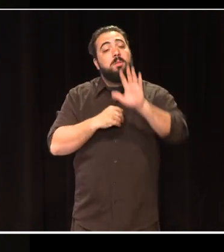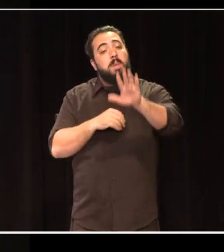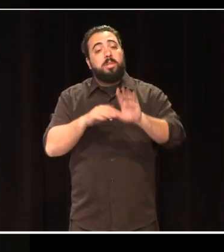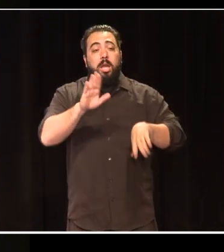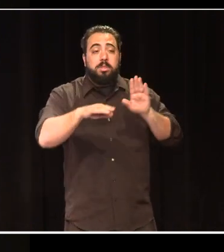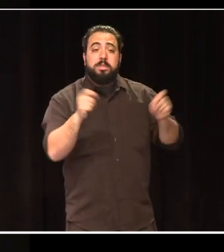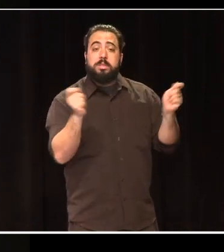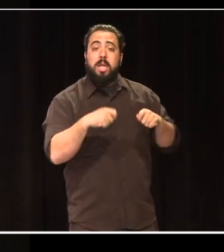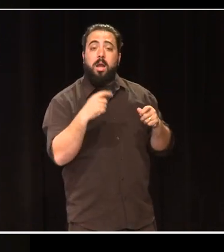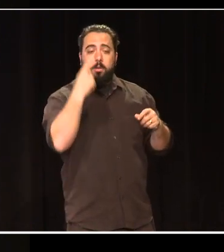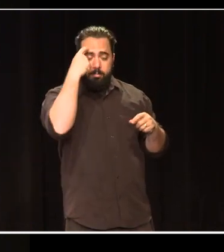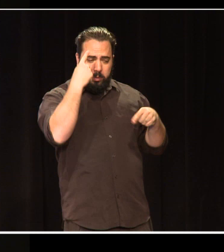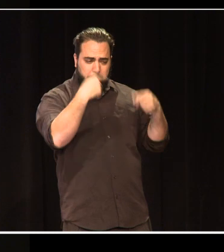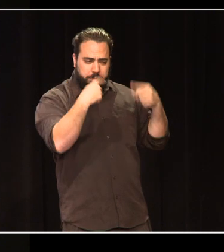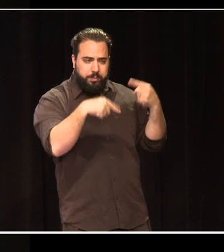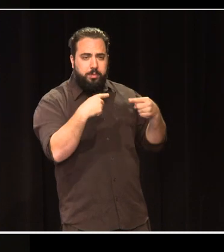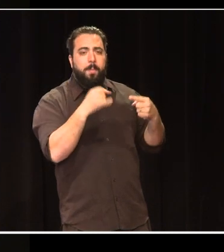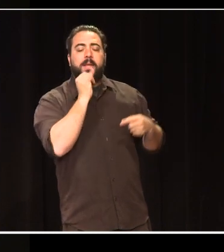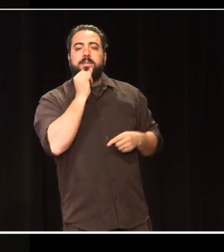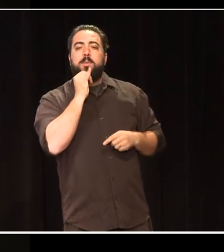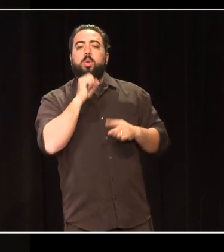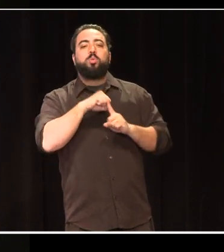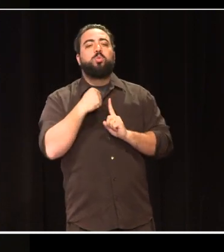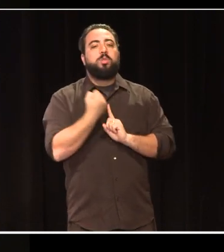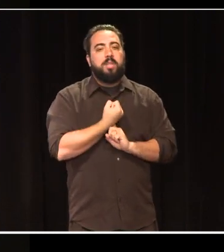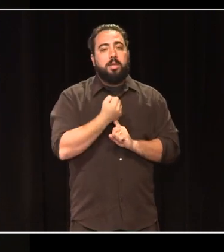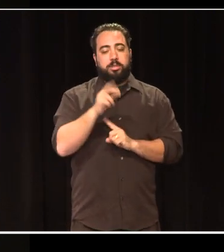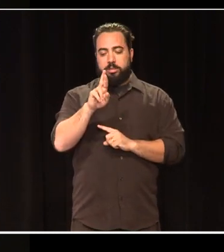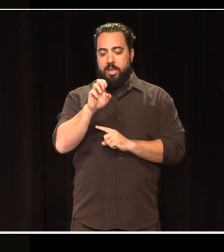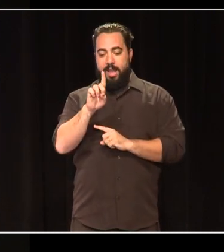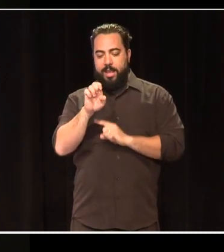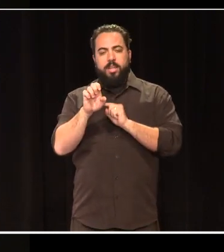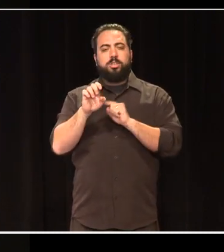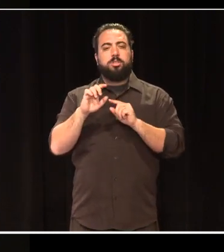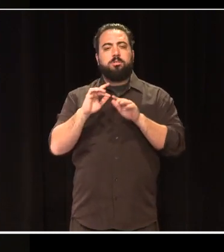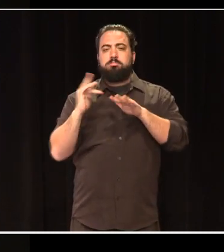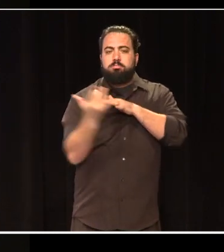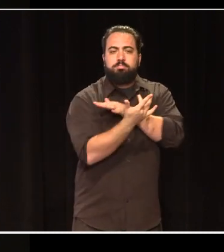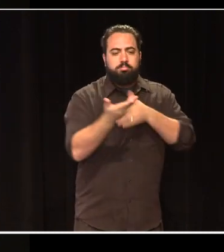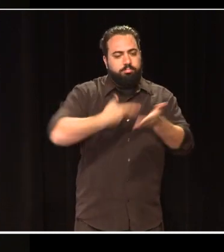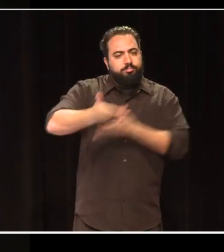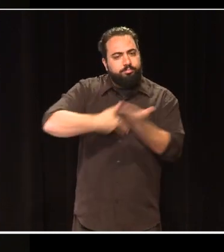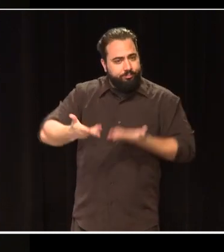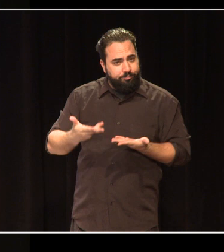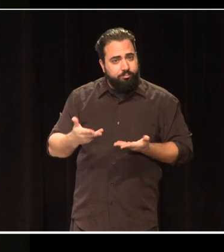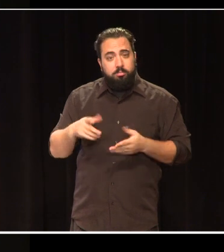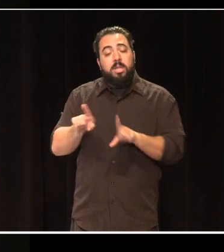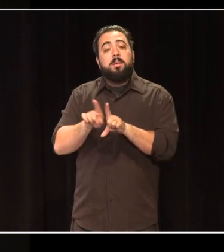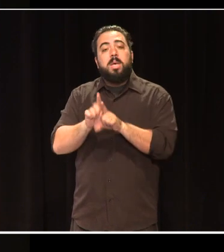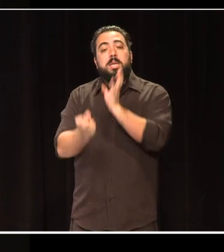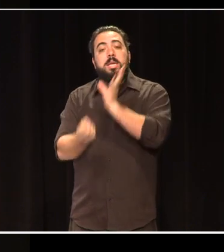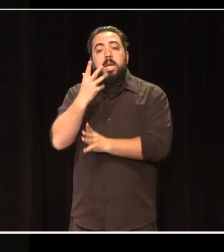né? Sociedade em rede, que é importante, segundo a cybercultura, e a criação de espaços colaborativos, mesmo